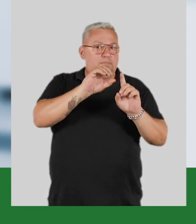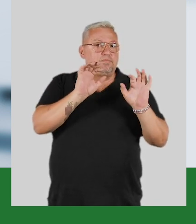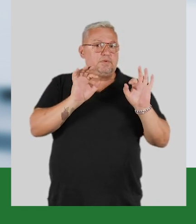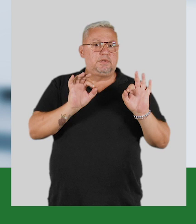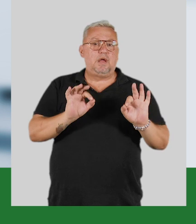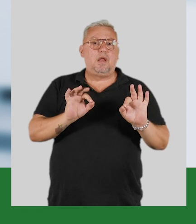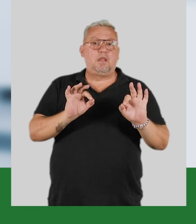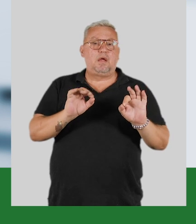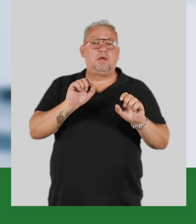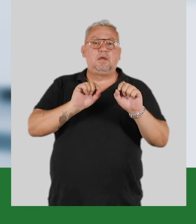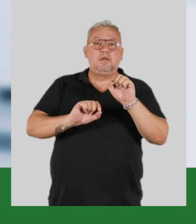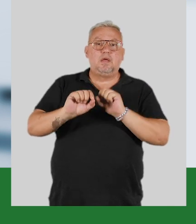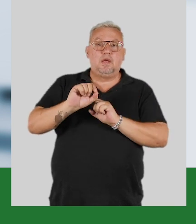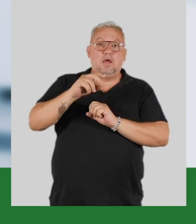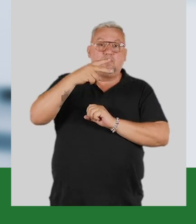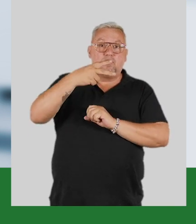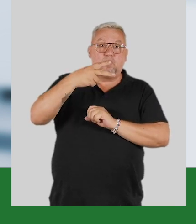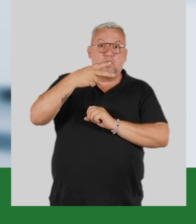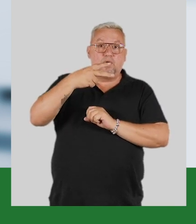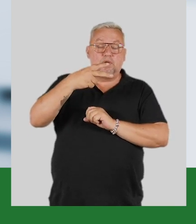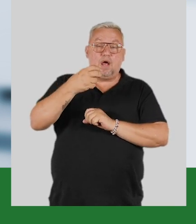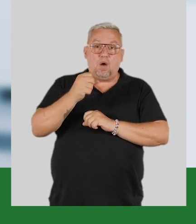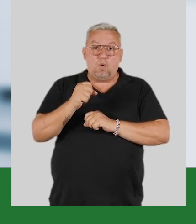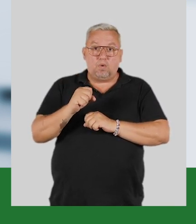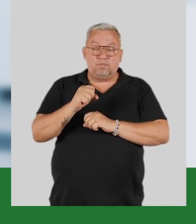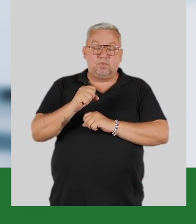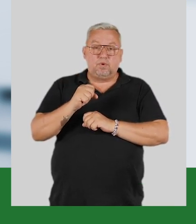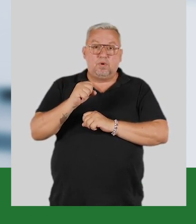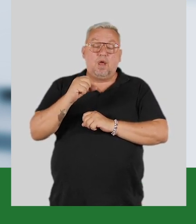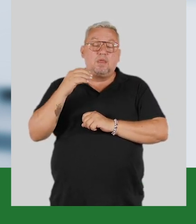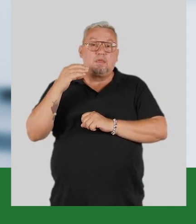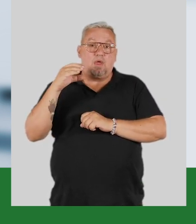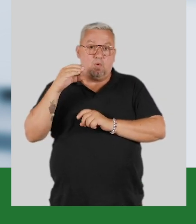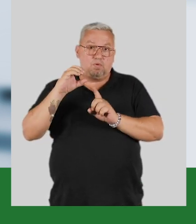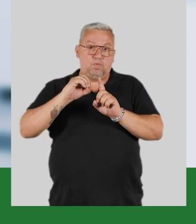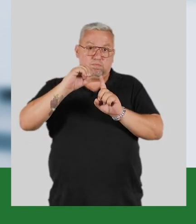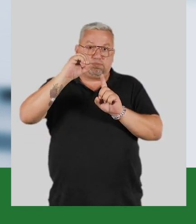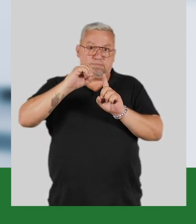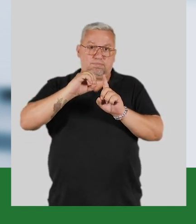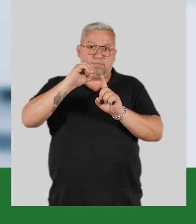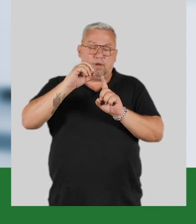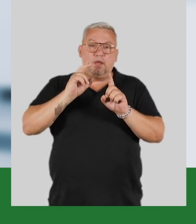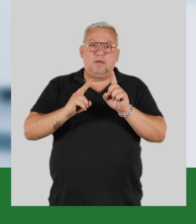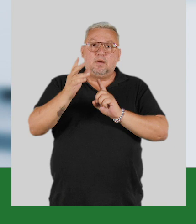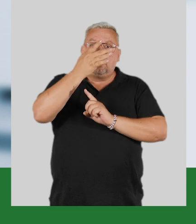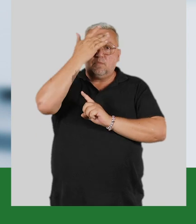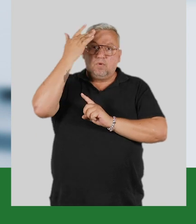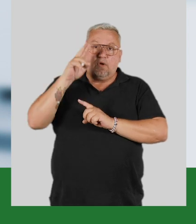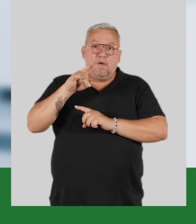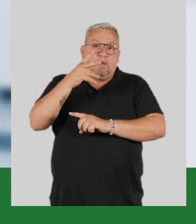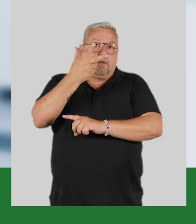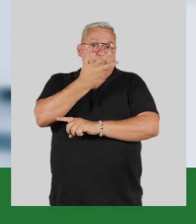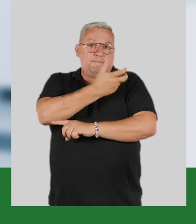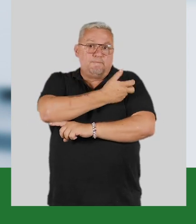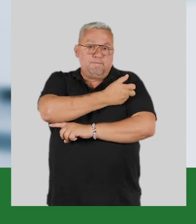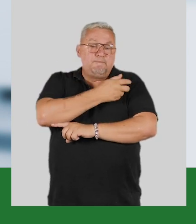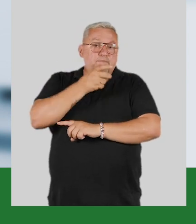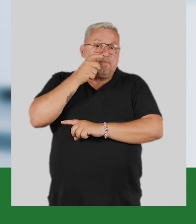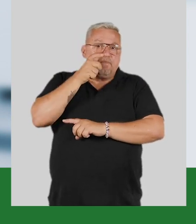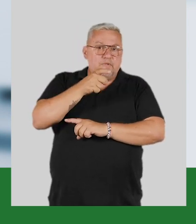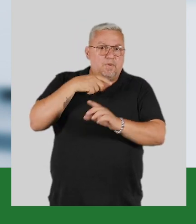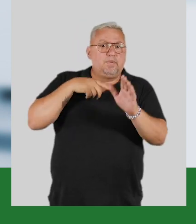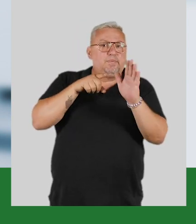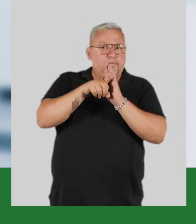ideal, que é de 2 a 8 graus Celsius. Sempre que um indivíduo for vacinar, é importante fazer